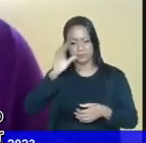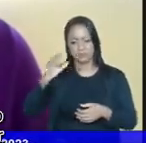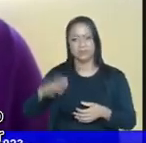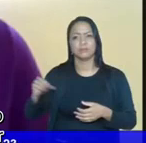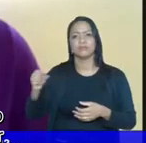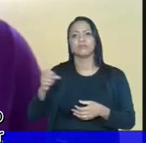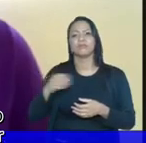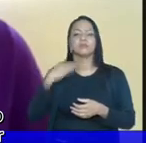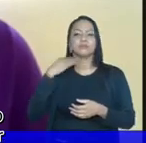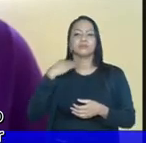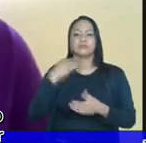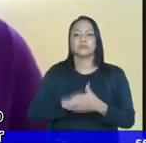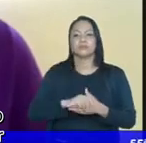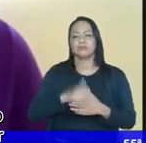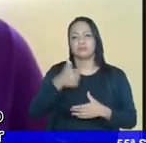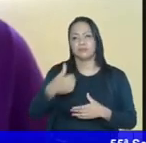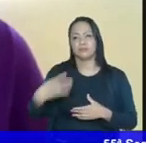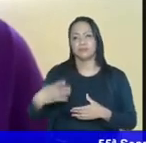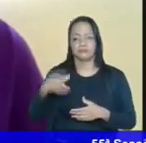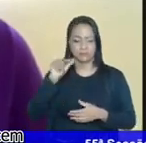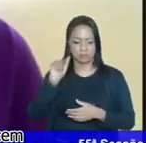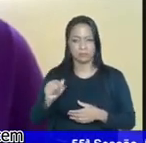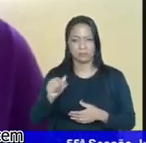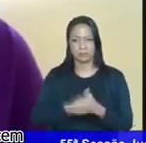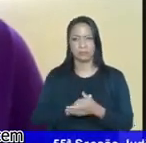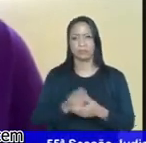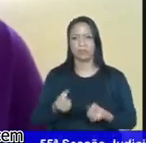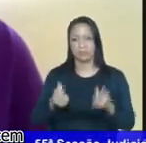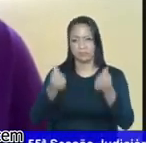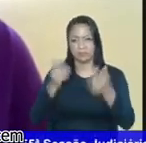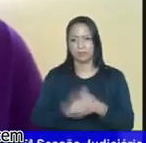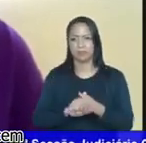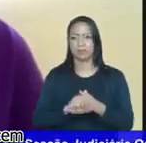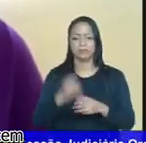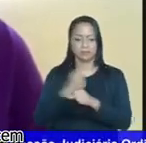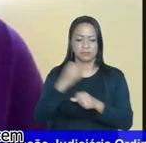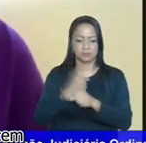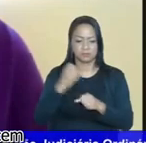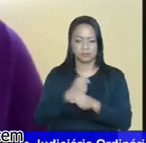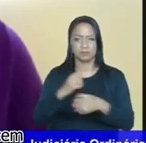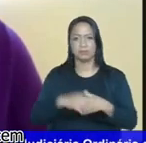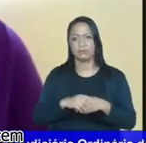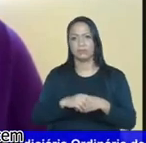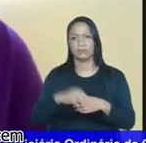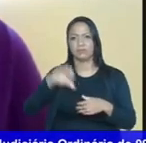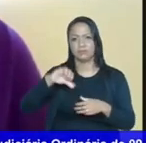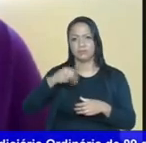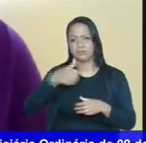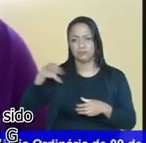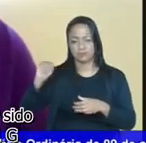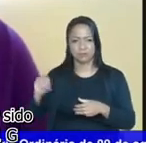Nacional perfaz o total de 14 mil. Este valor refere-se à somatória das quantias de